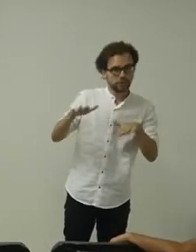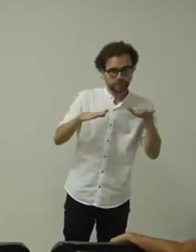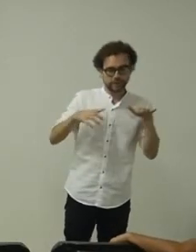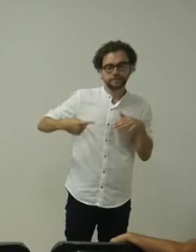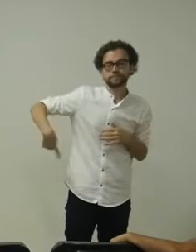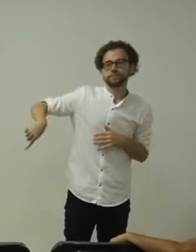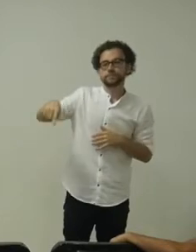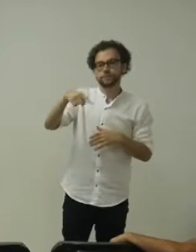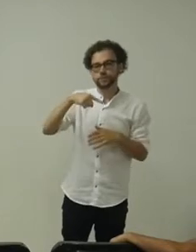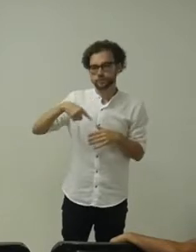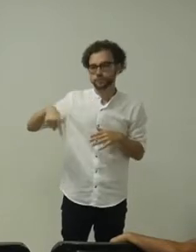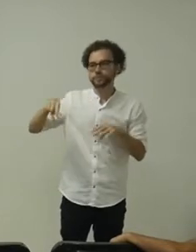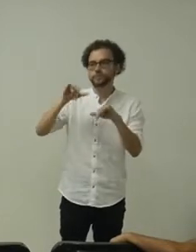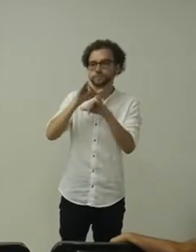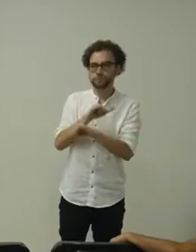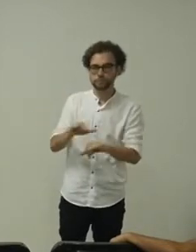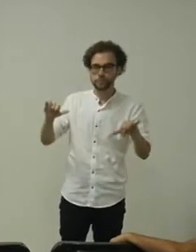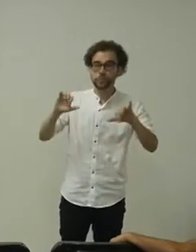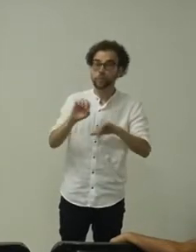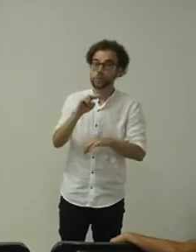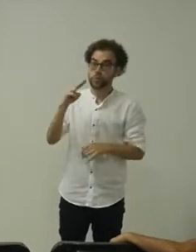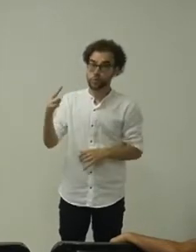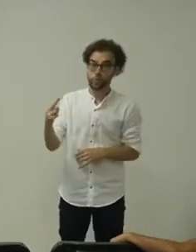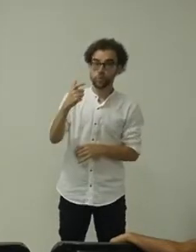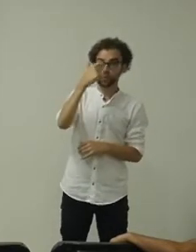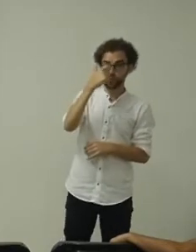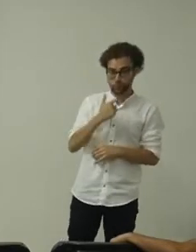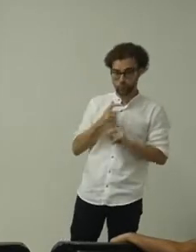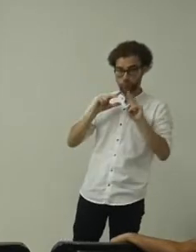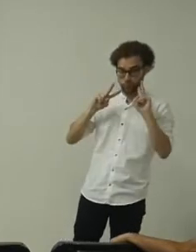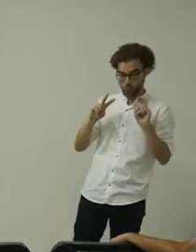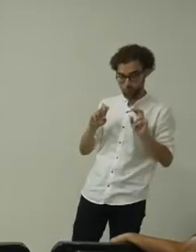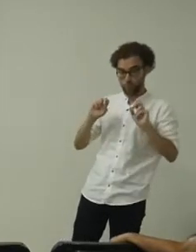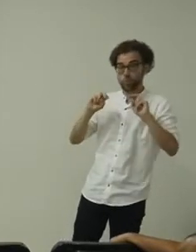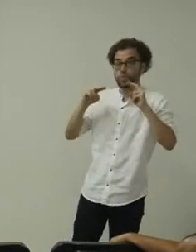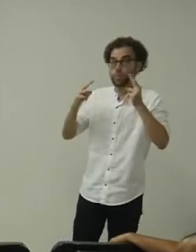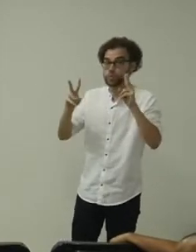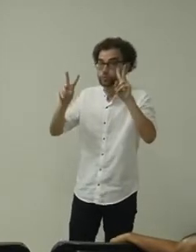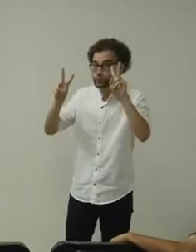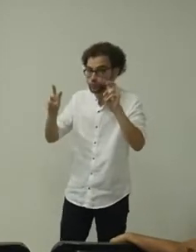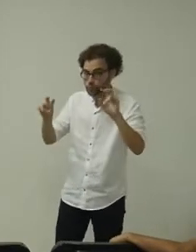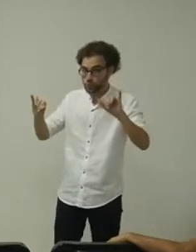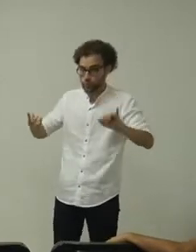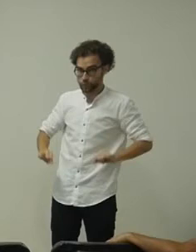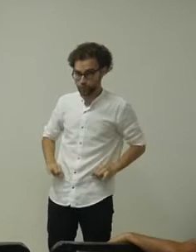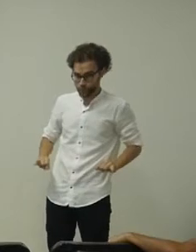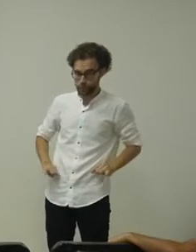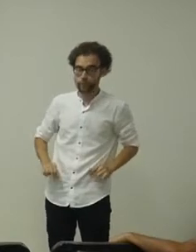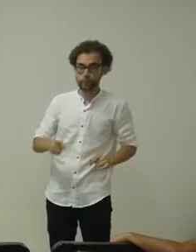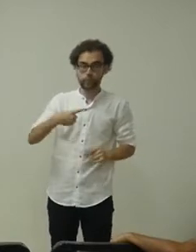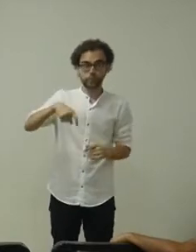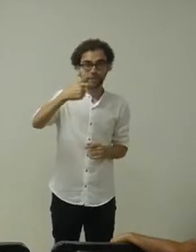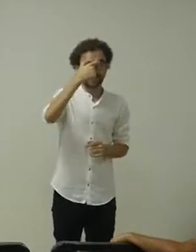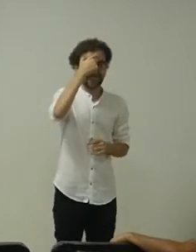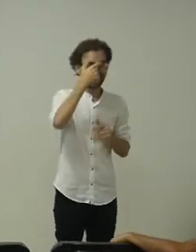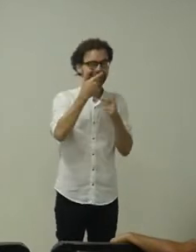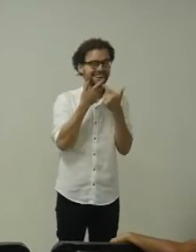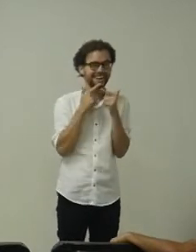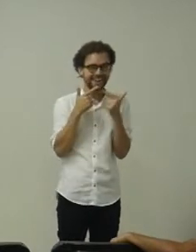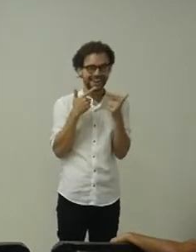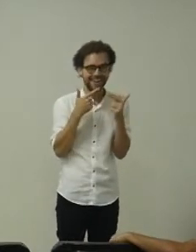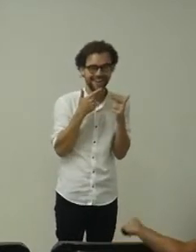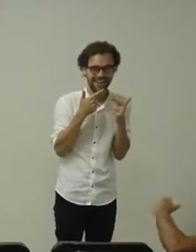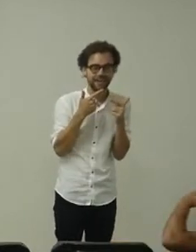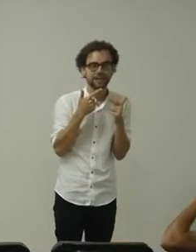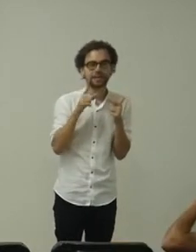a gente fala ou de nós ou de um sofrimento e psicologicamente a gente ri, isso